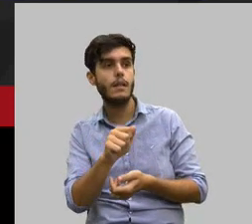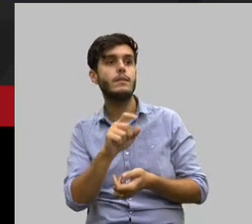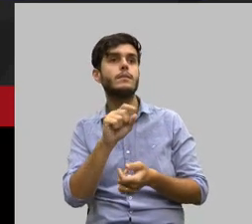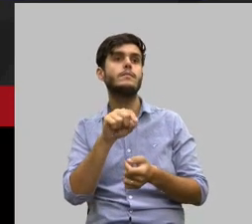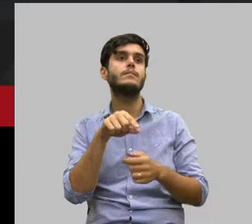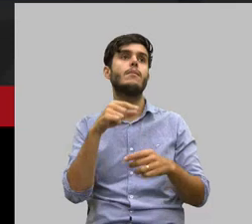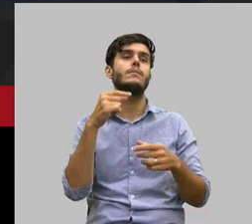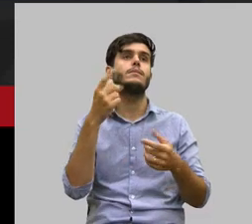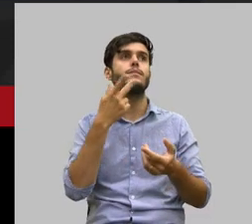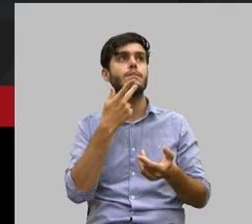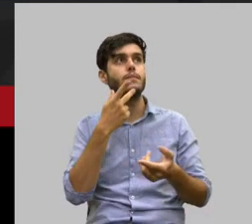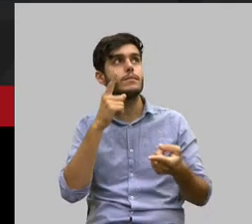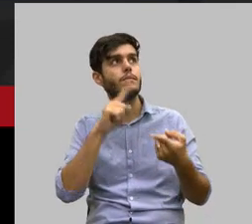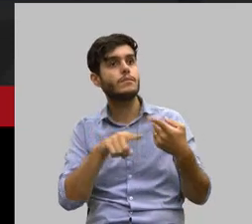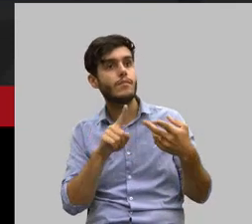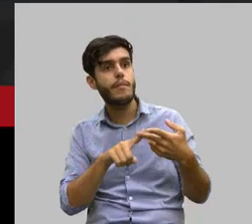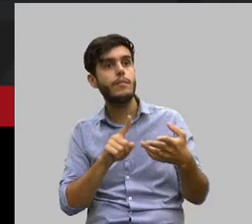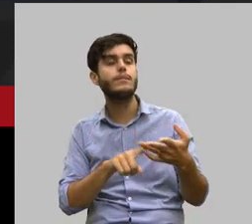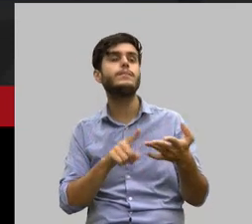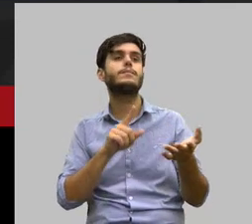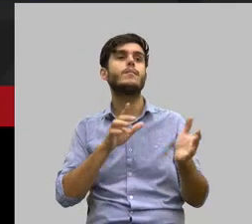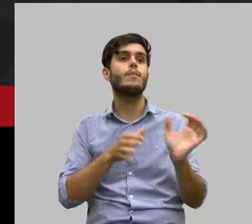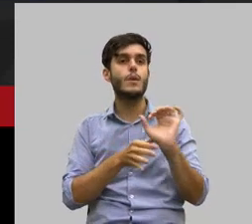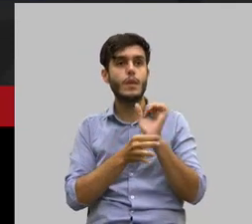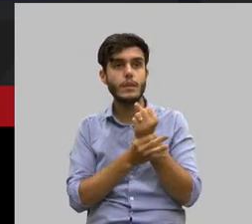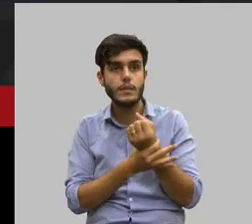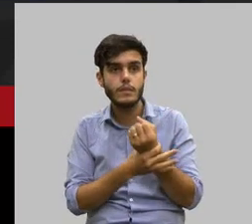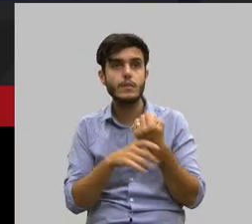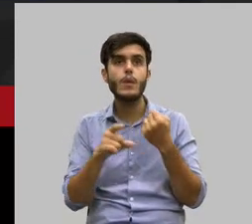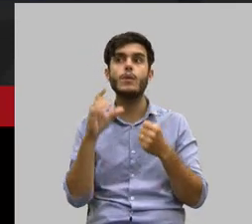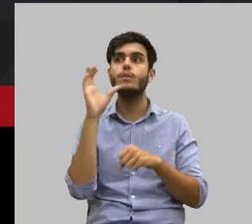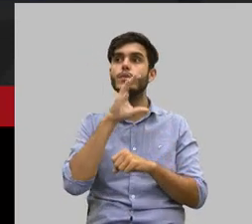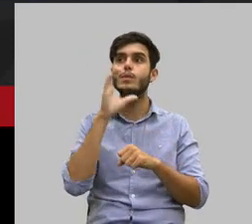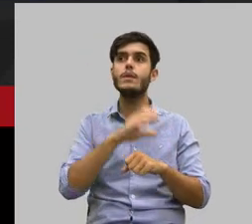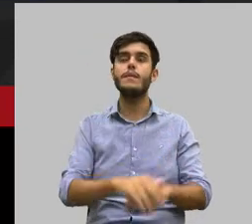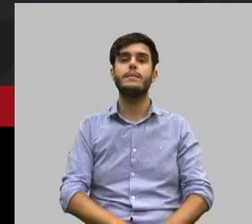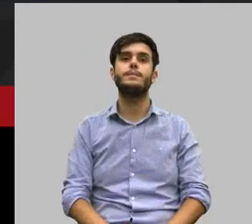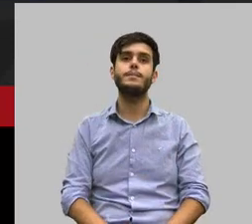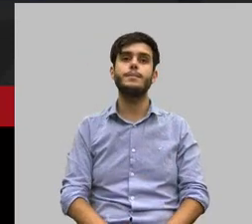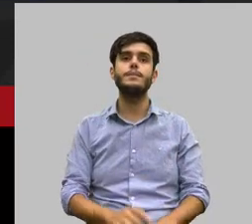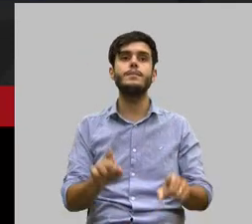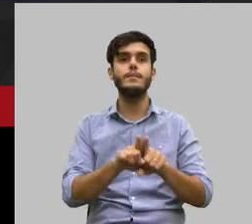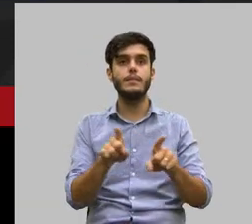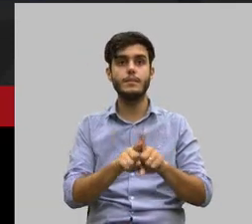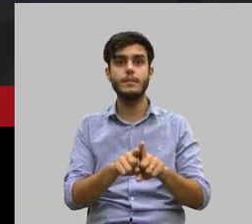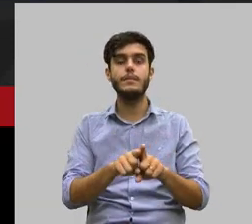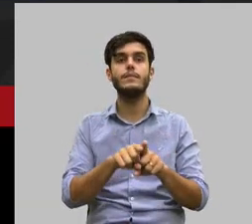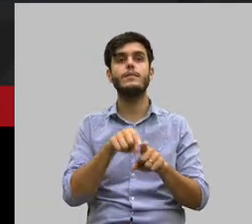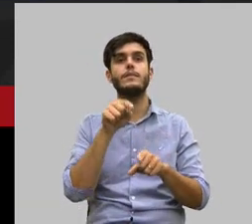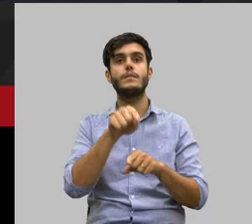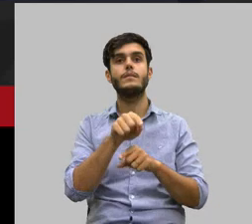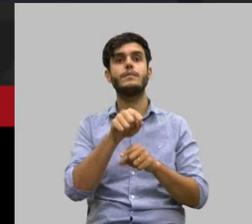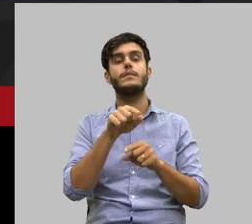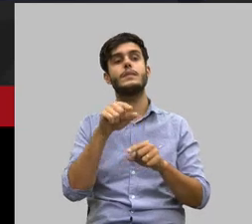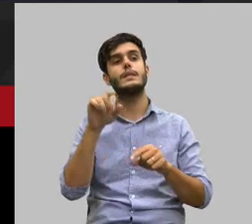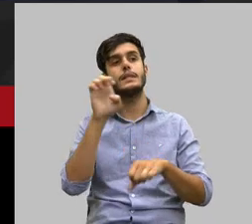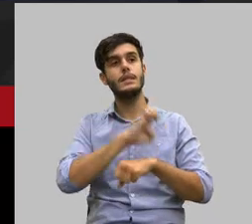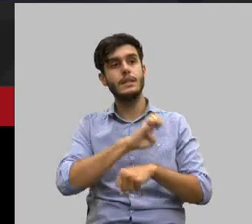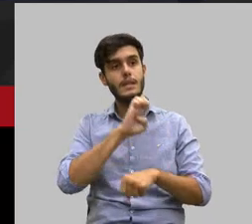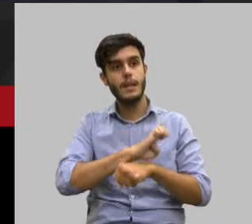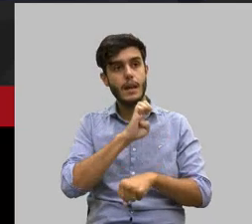formalização das medidas protetivas de urgência Mas por outro lado enquanto instituição de estado nós eh evitemos de